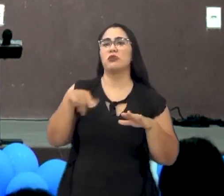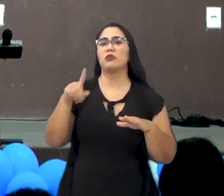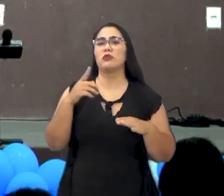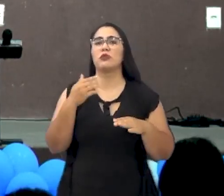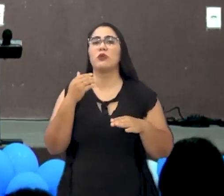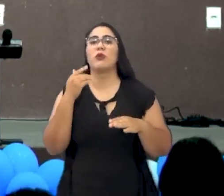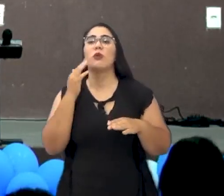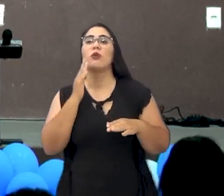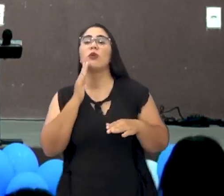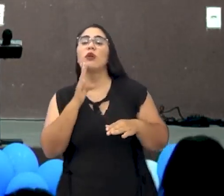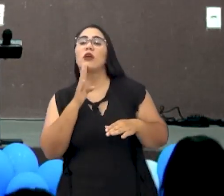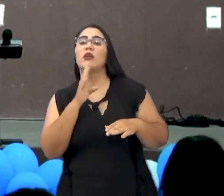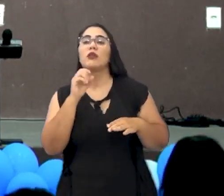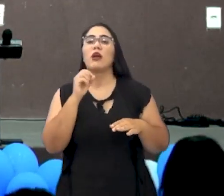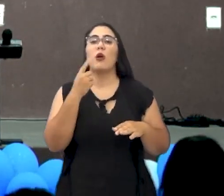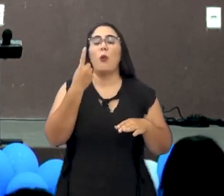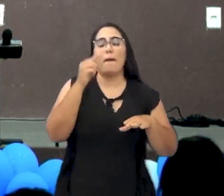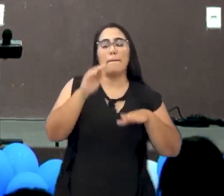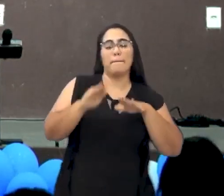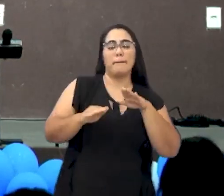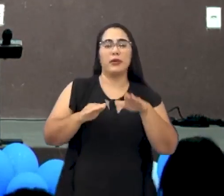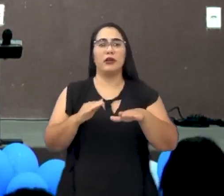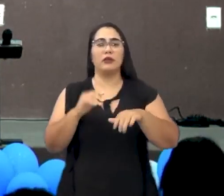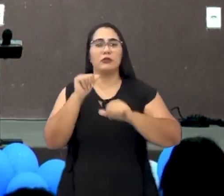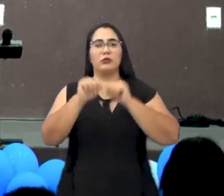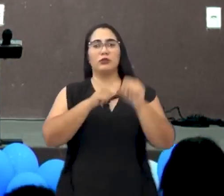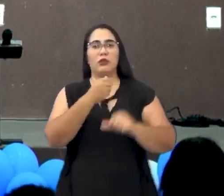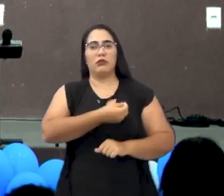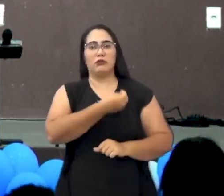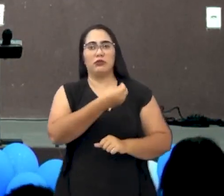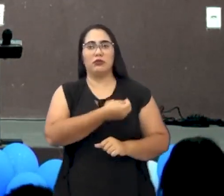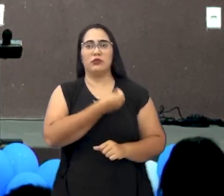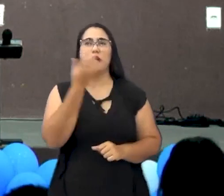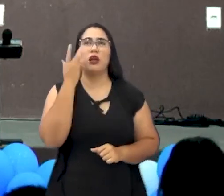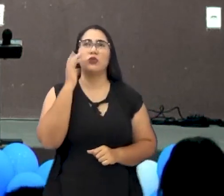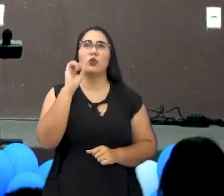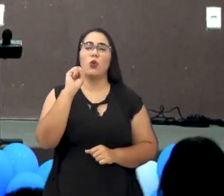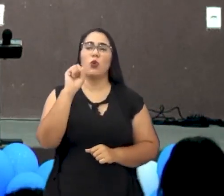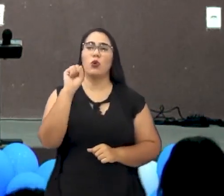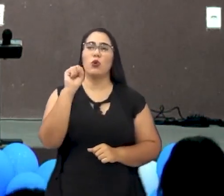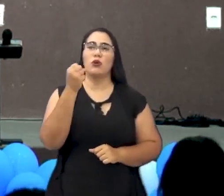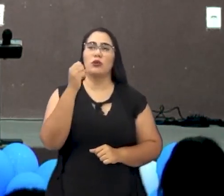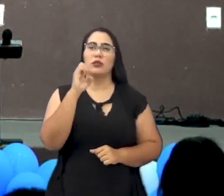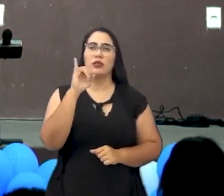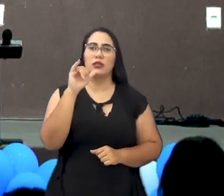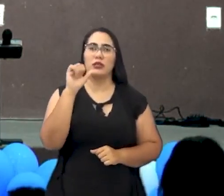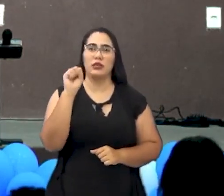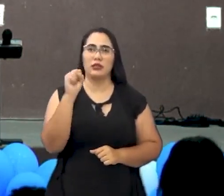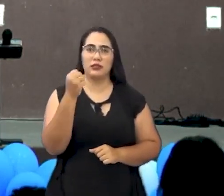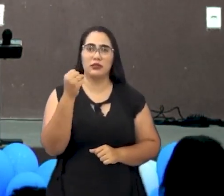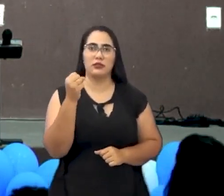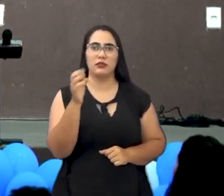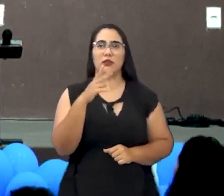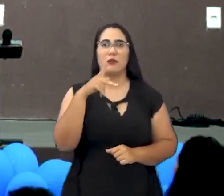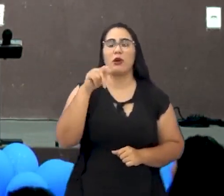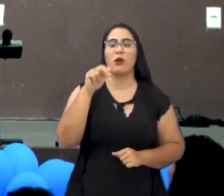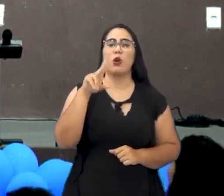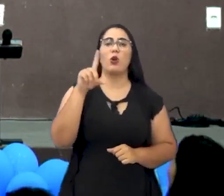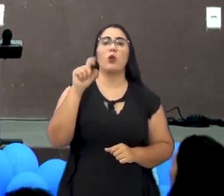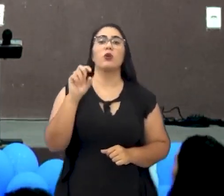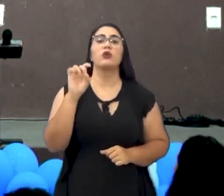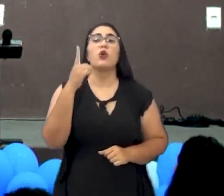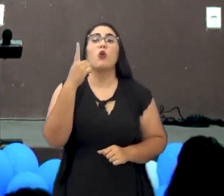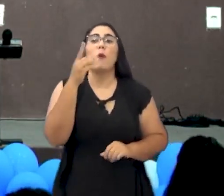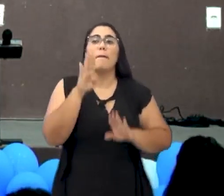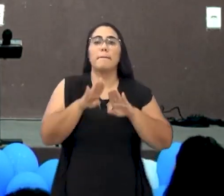passo só mudará a tua vida. Acho que é Oséias de Paulo, é isso ali. Não sei se é mais antigo, não é isso? Um passo